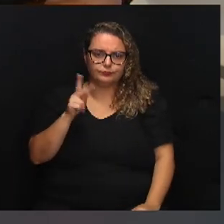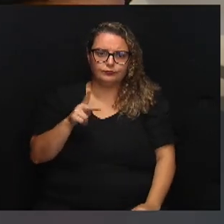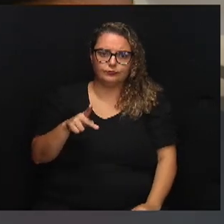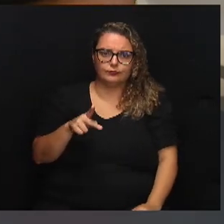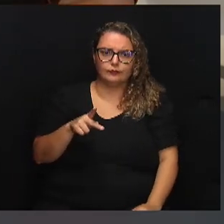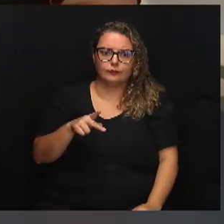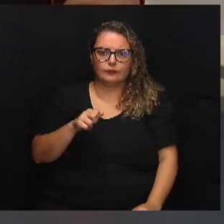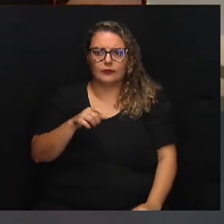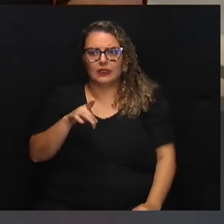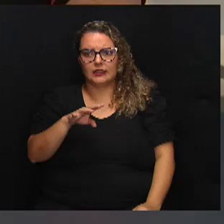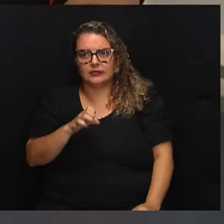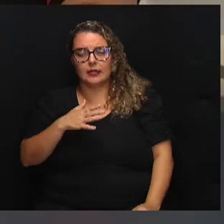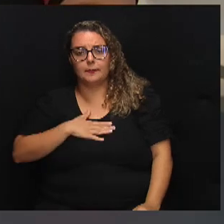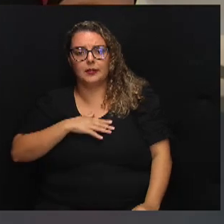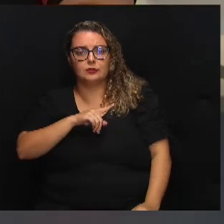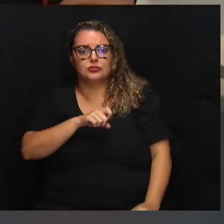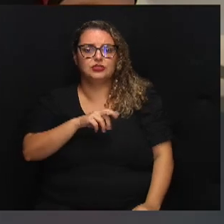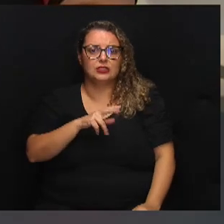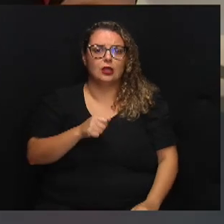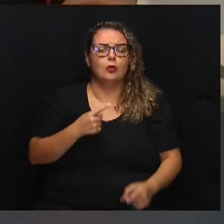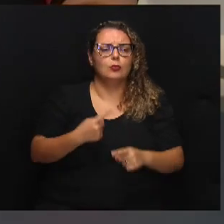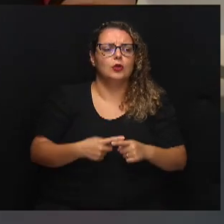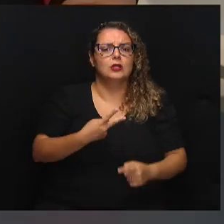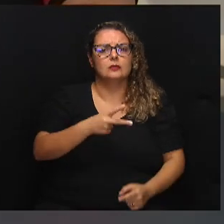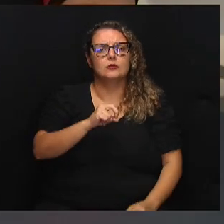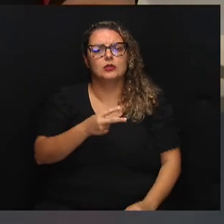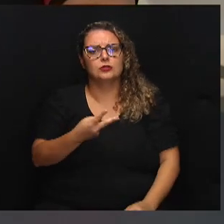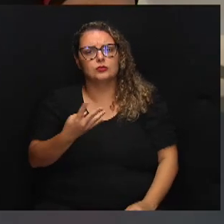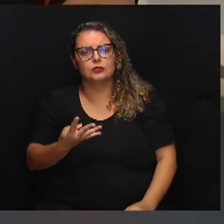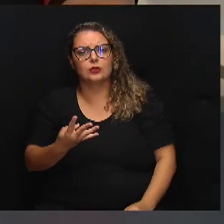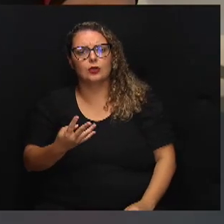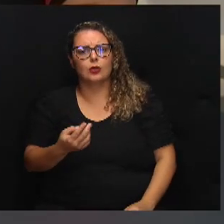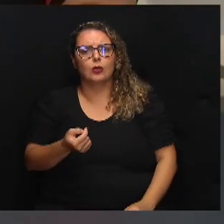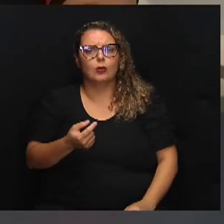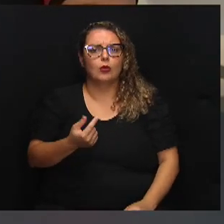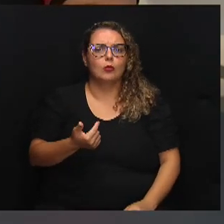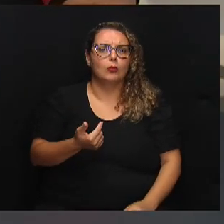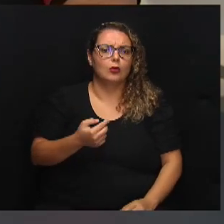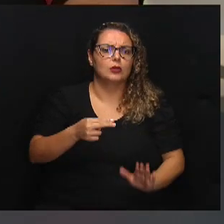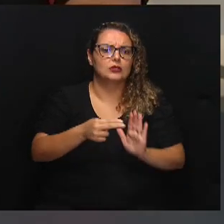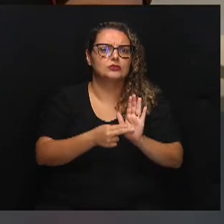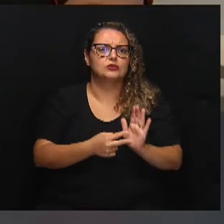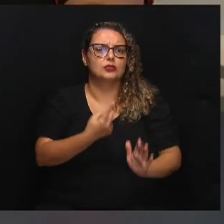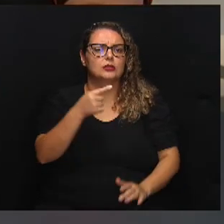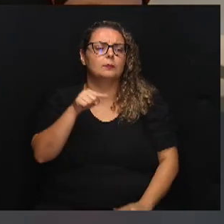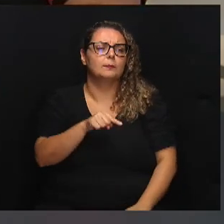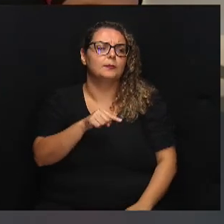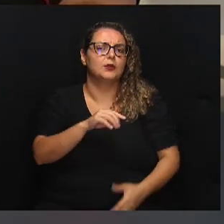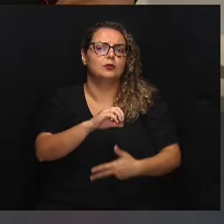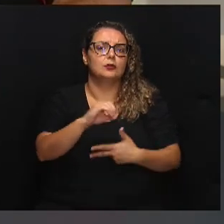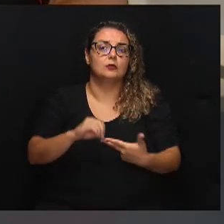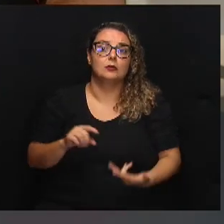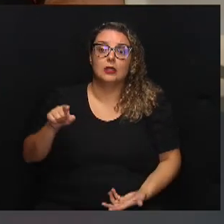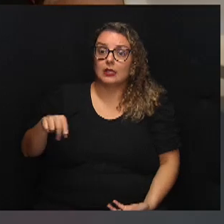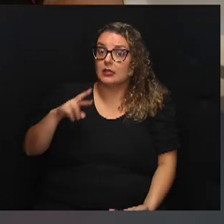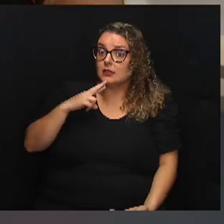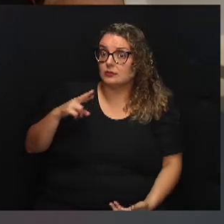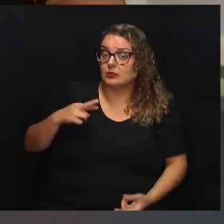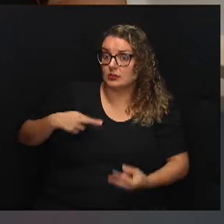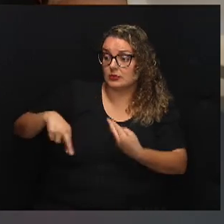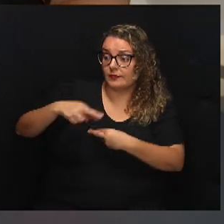meu xará, por que em 2024 pouquíssimas nota 1000 no Enem? Essa resposta ela envolve